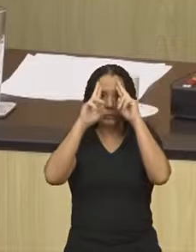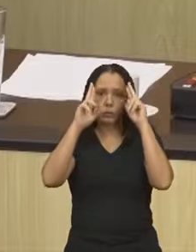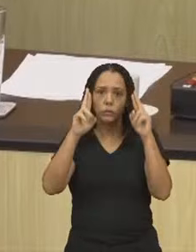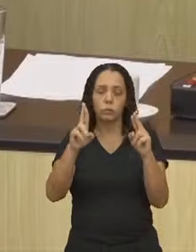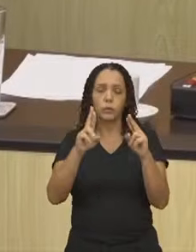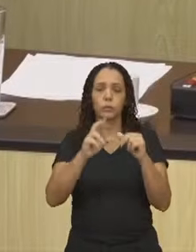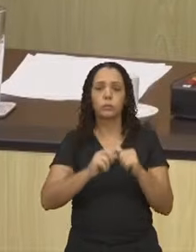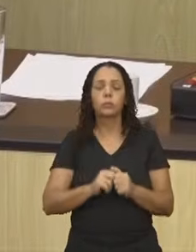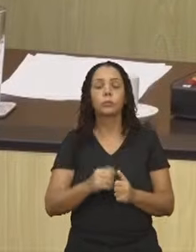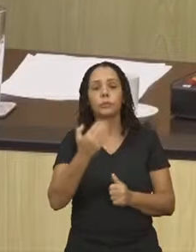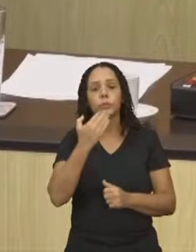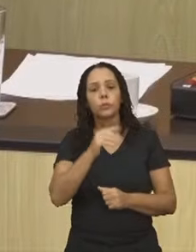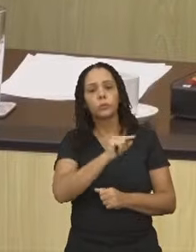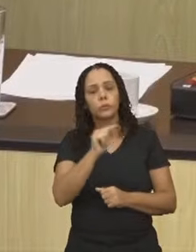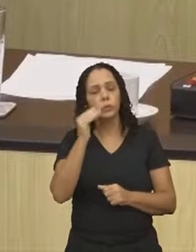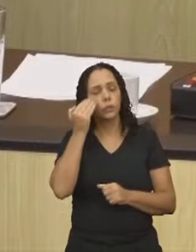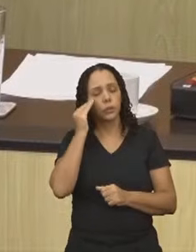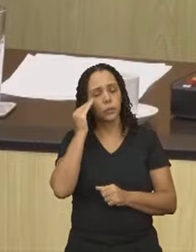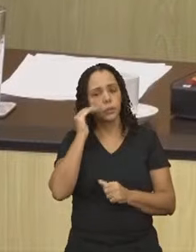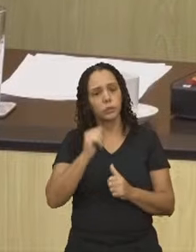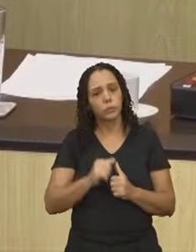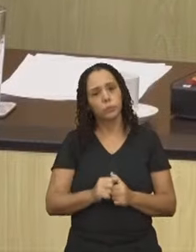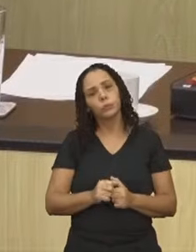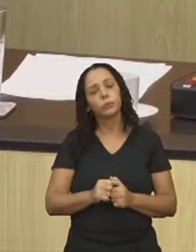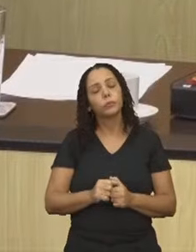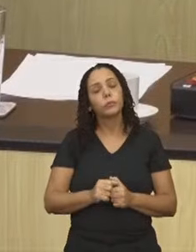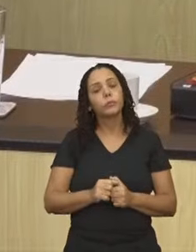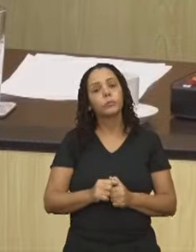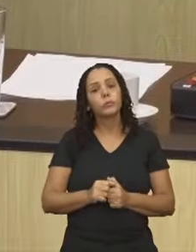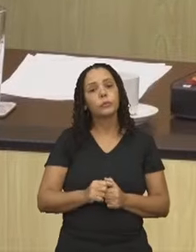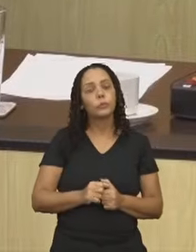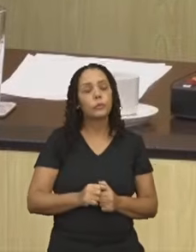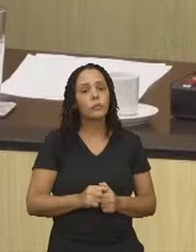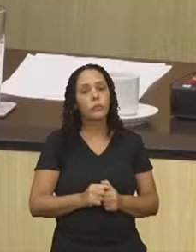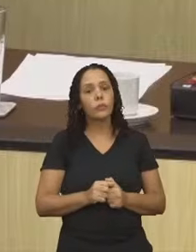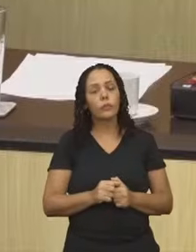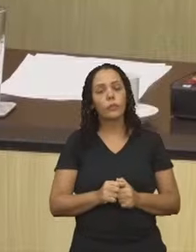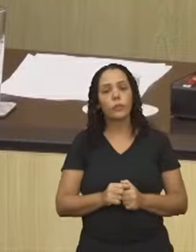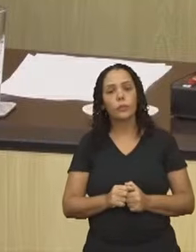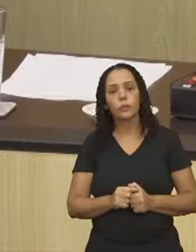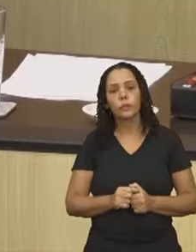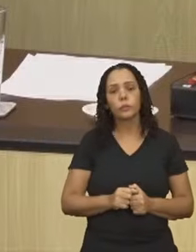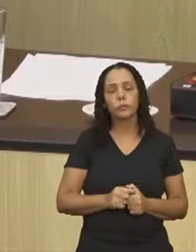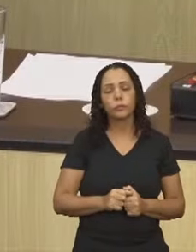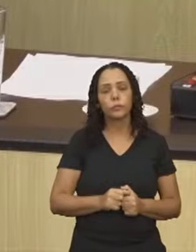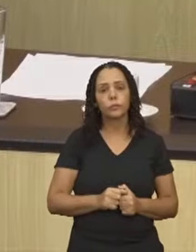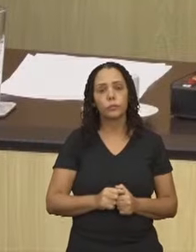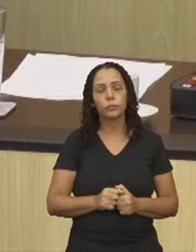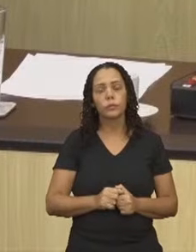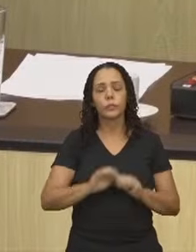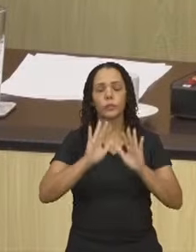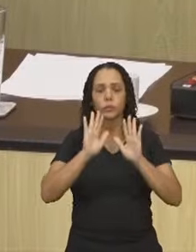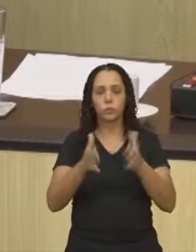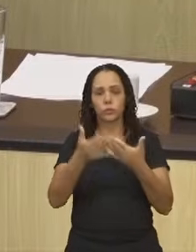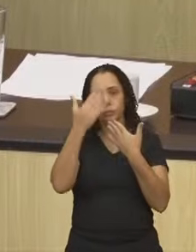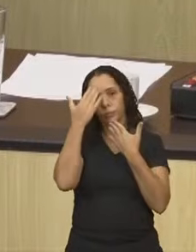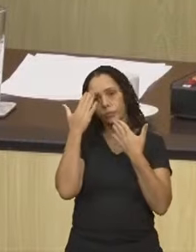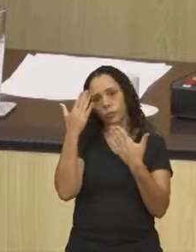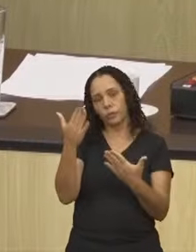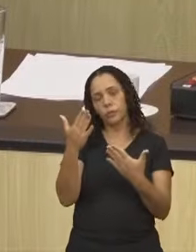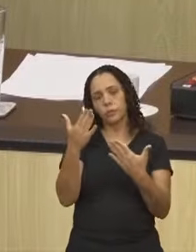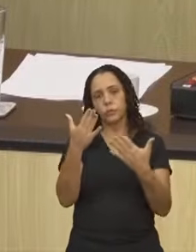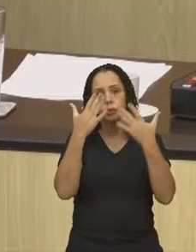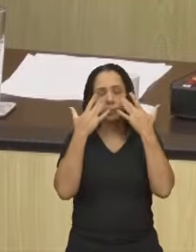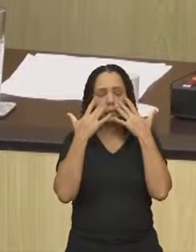respeitosamente recorremos à compreensão e aos préstimos do excelentíssimo senhor Anderson Farias e, antecipando